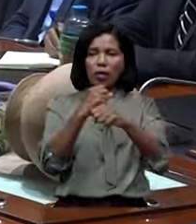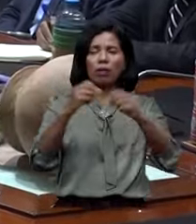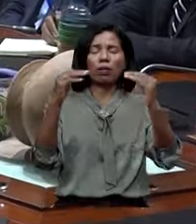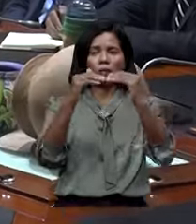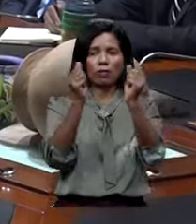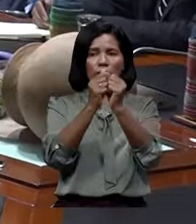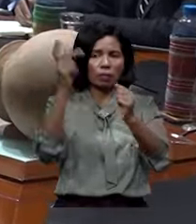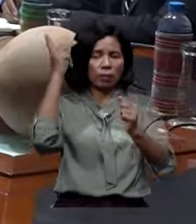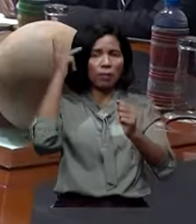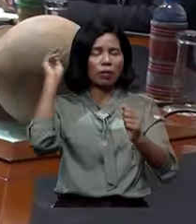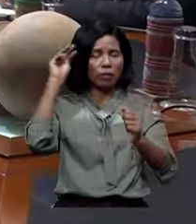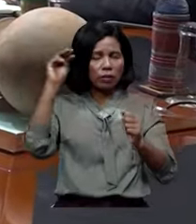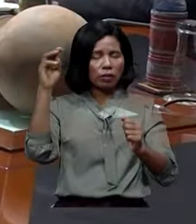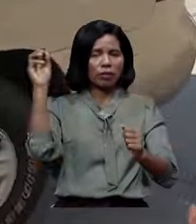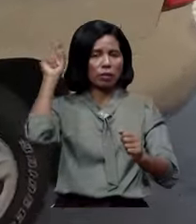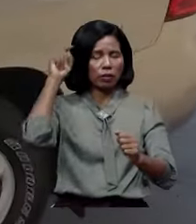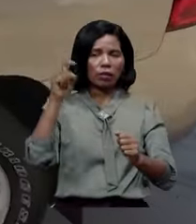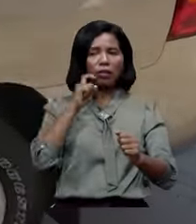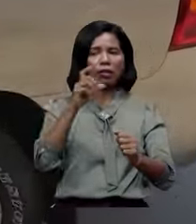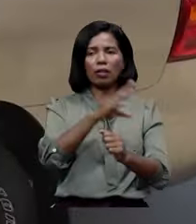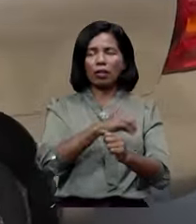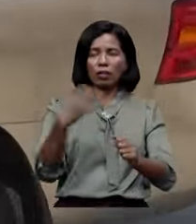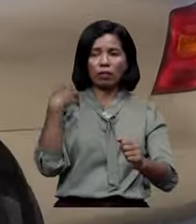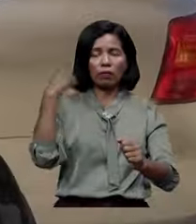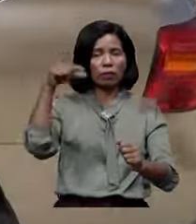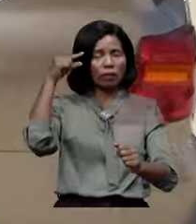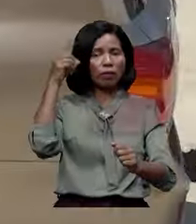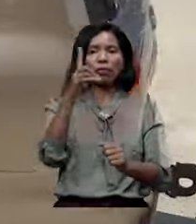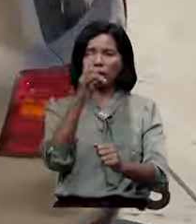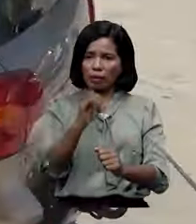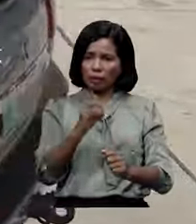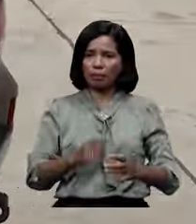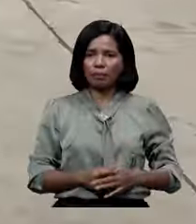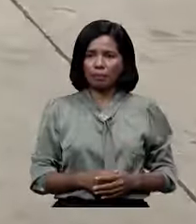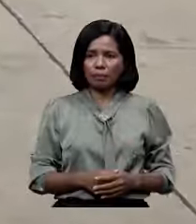primeiro-ministro Kairala Sanan Guzmão e o Palácio do Governo dele. Agostinho da Costa, Romualdo Neves, GMN.